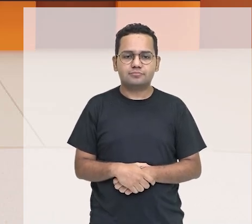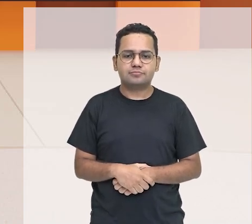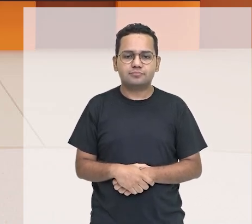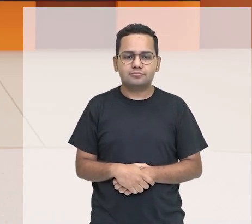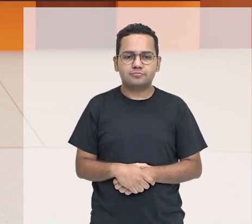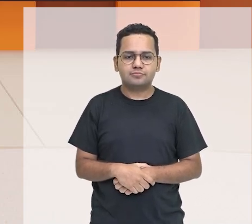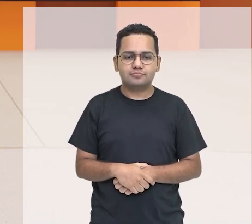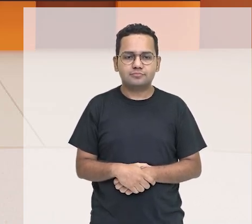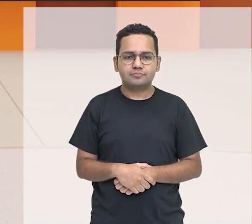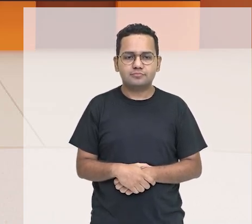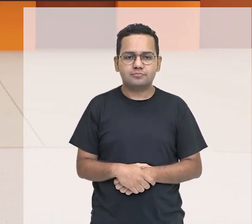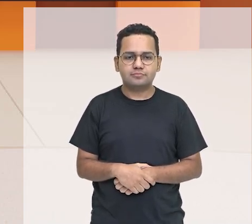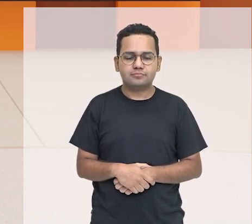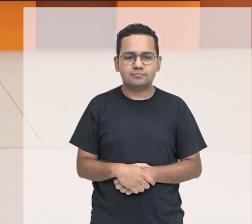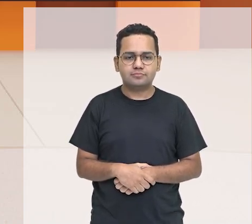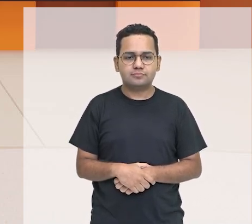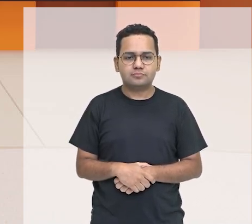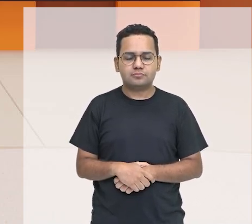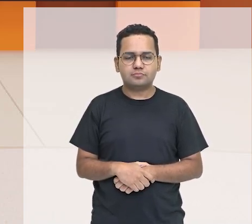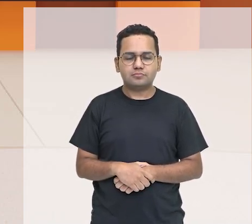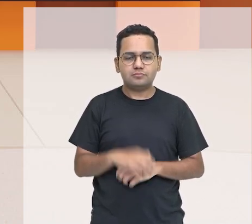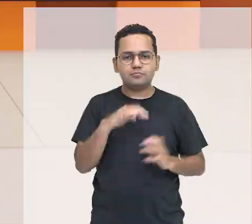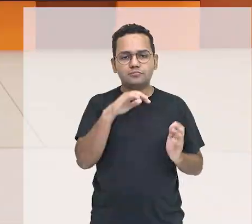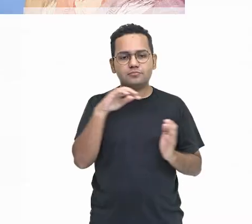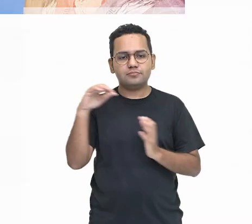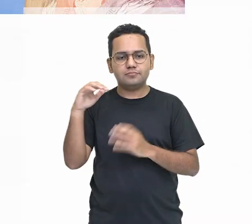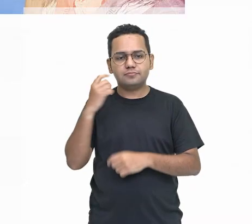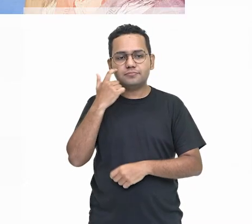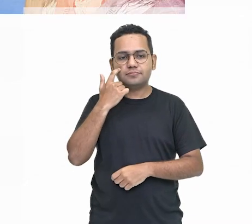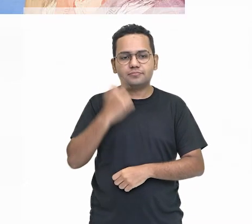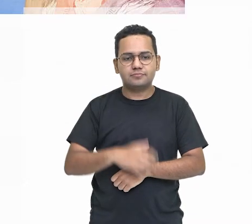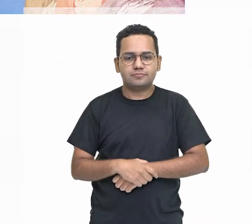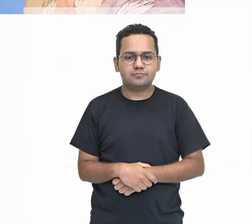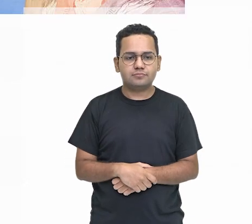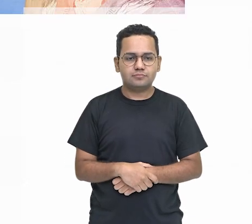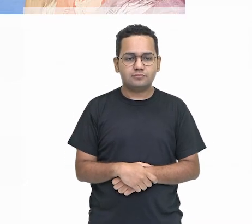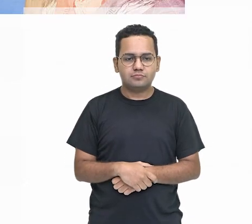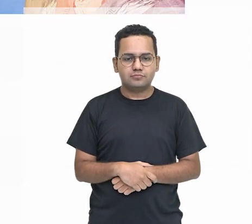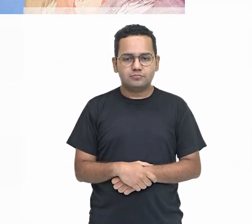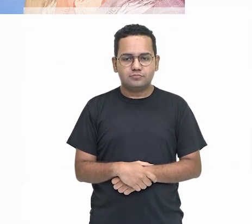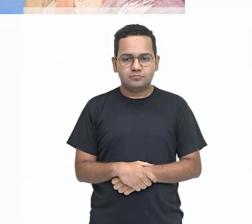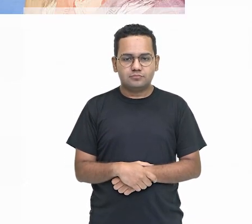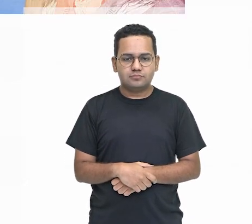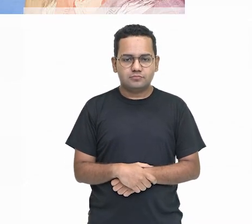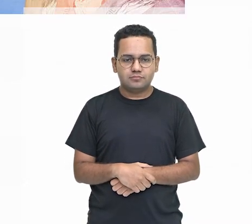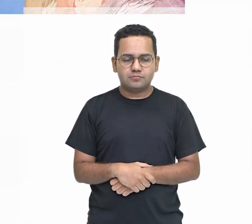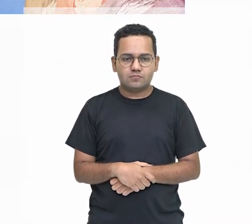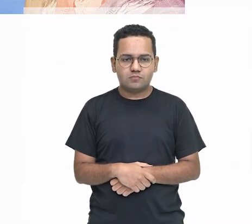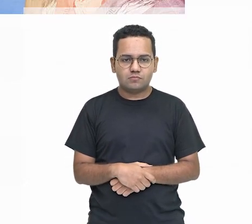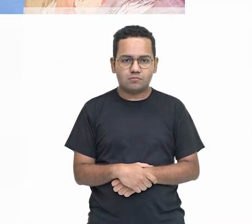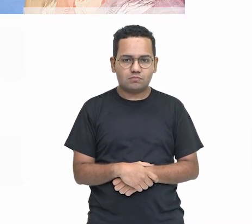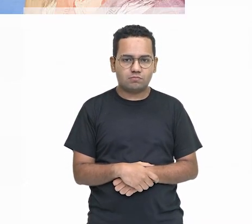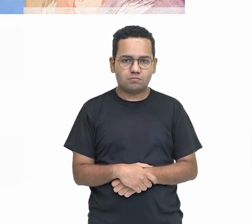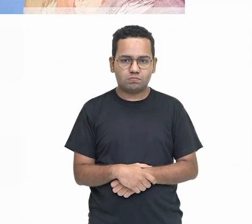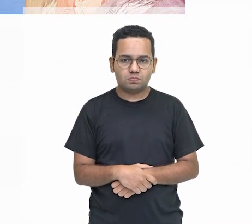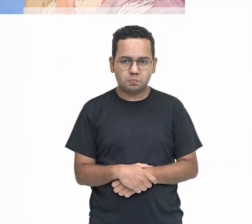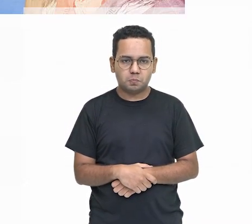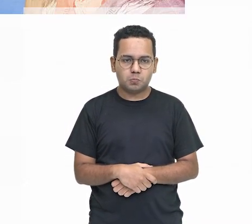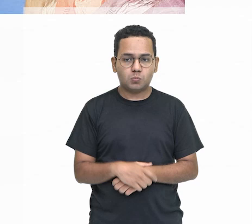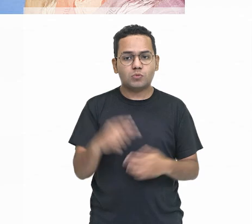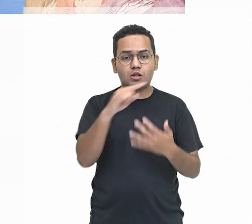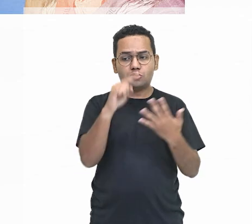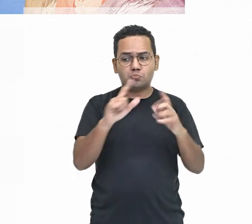bem. E aí nós vamos ver as formas, né, as formas de exercer o poder.